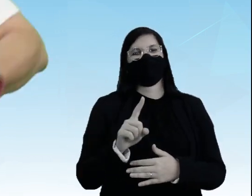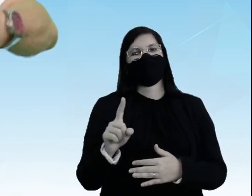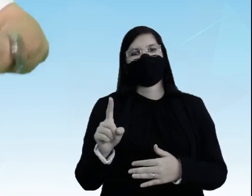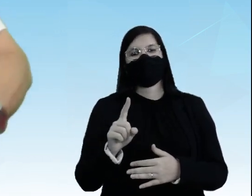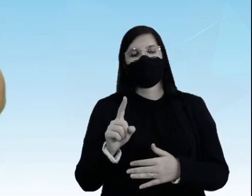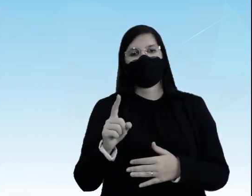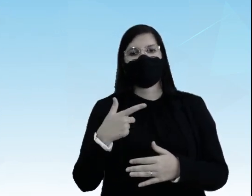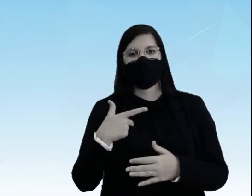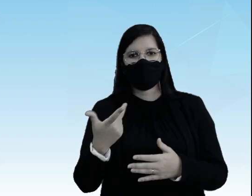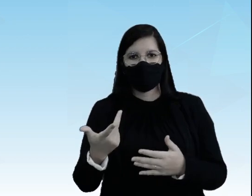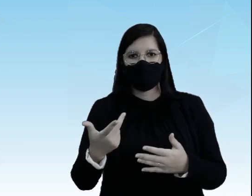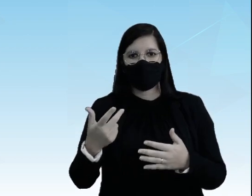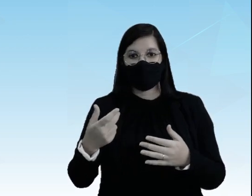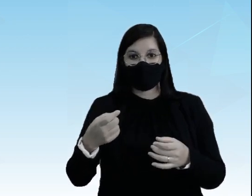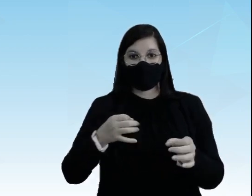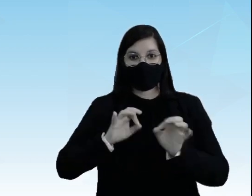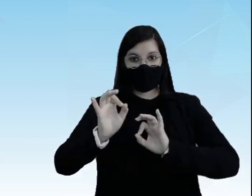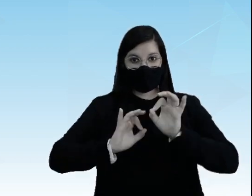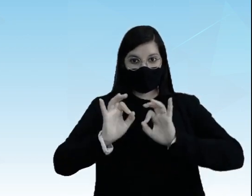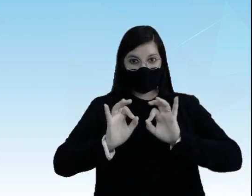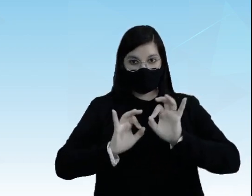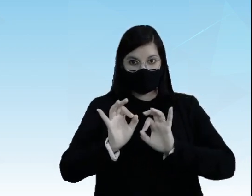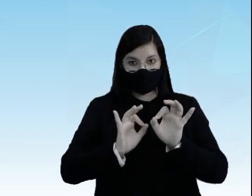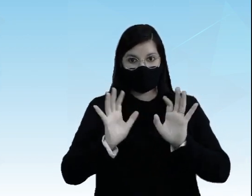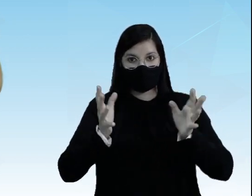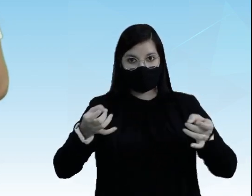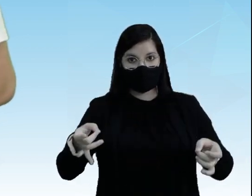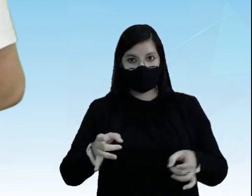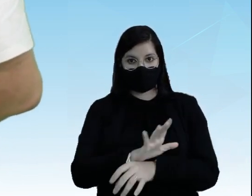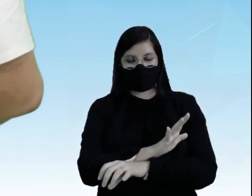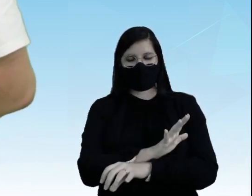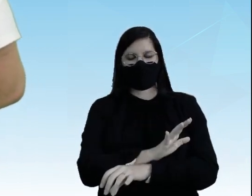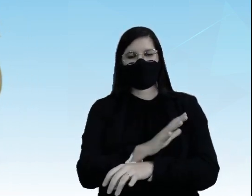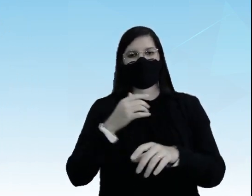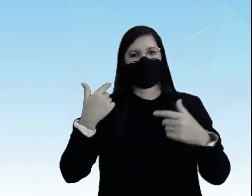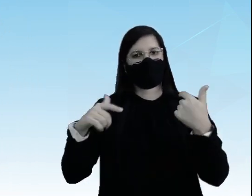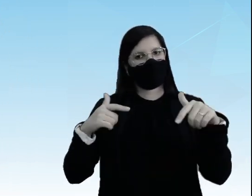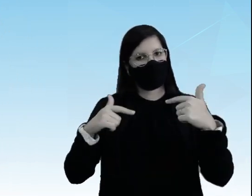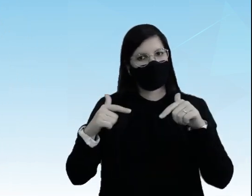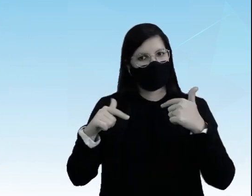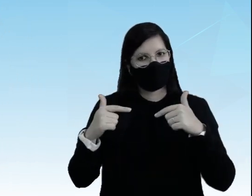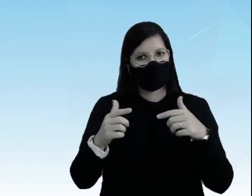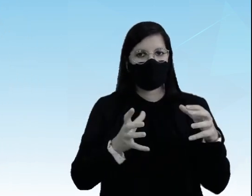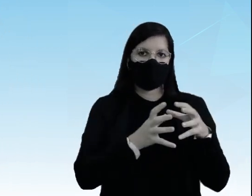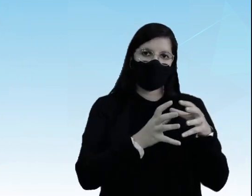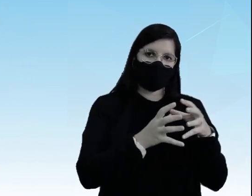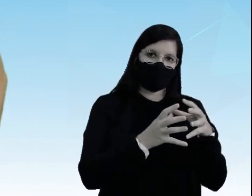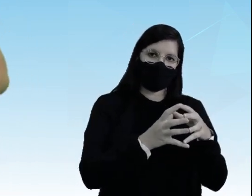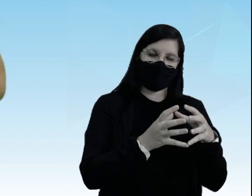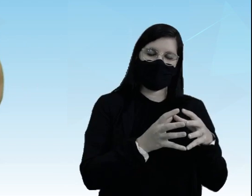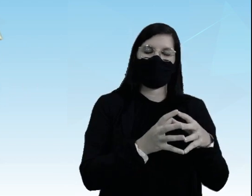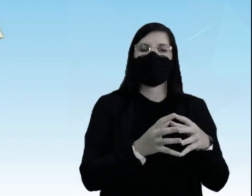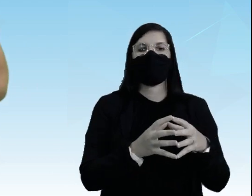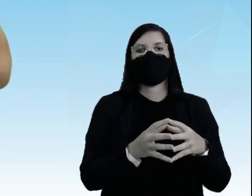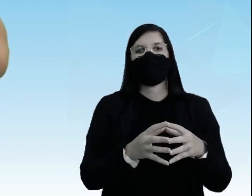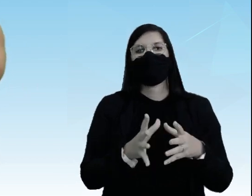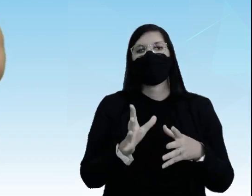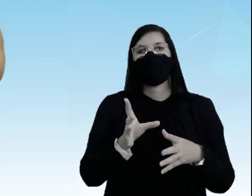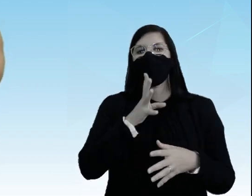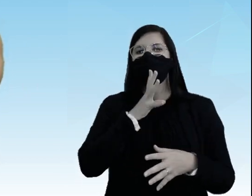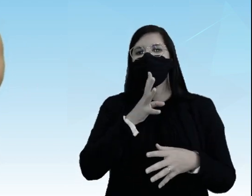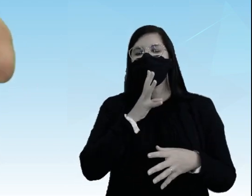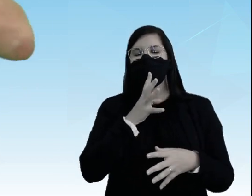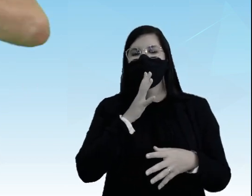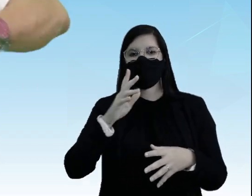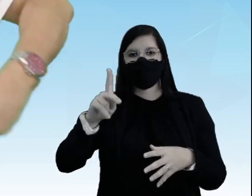quando você está preparado, certo? No trabalho, com um grupo, quando não é só que você conhece a